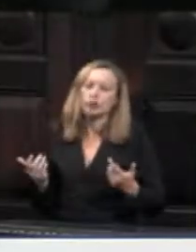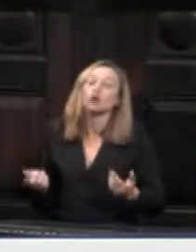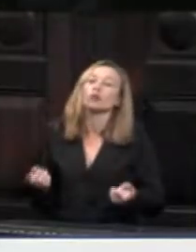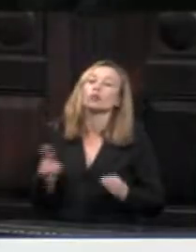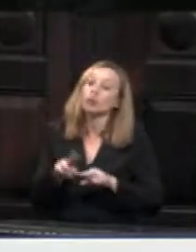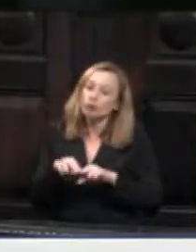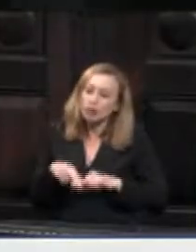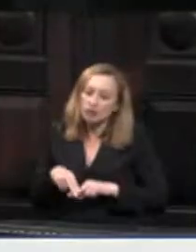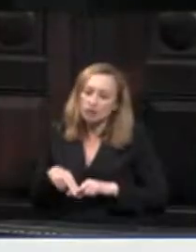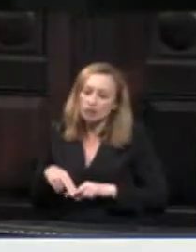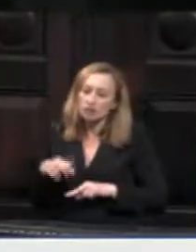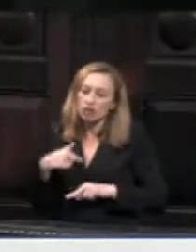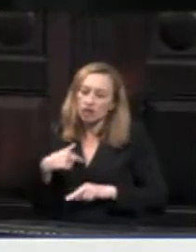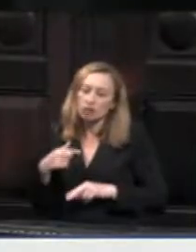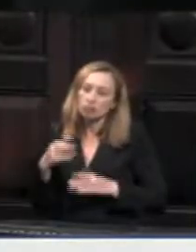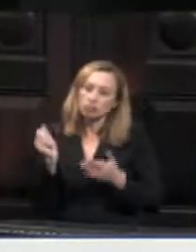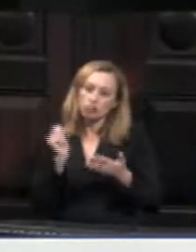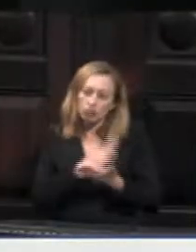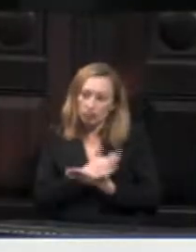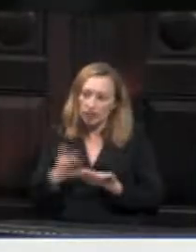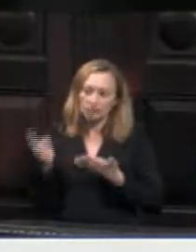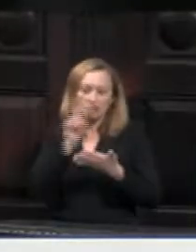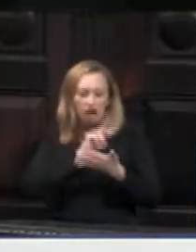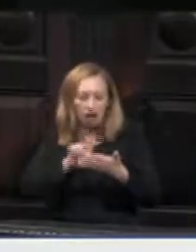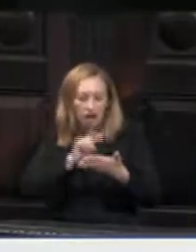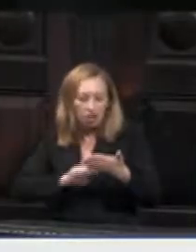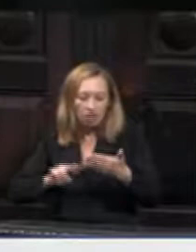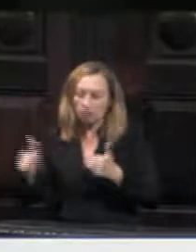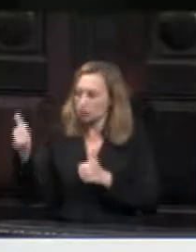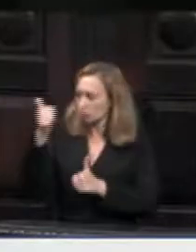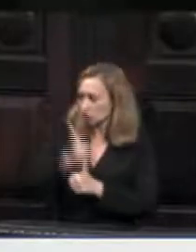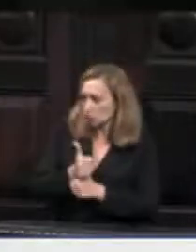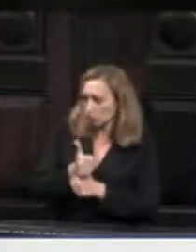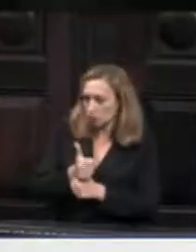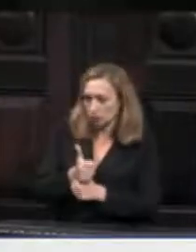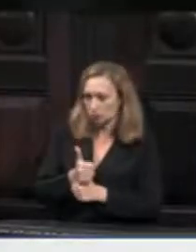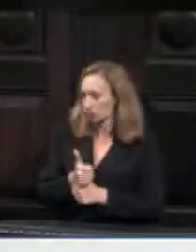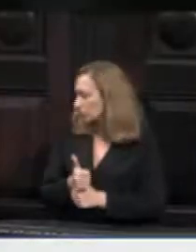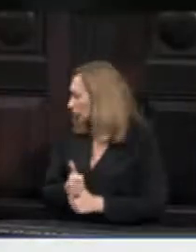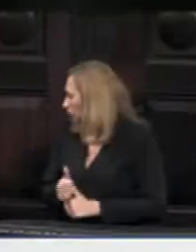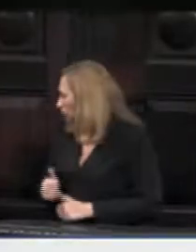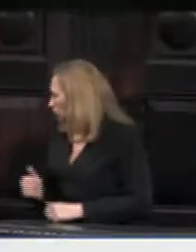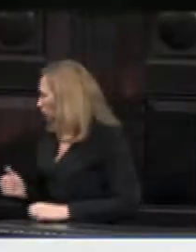posto, passo a ler o substitutivo.